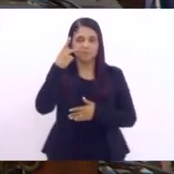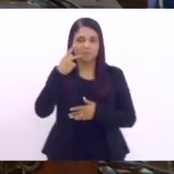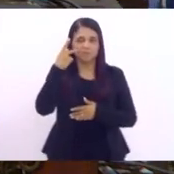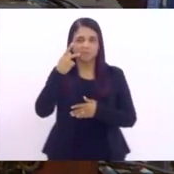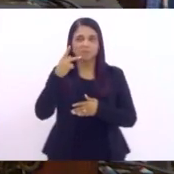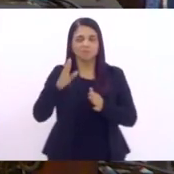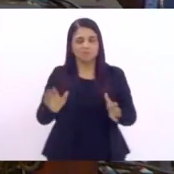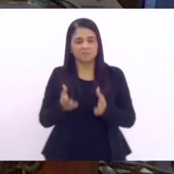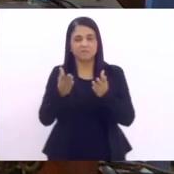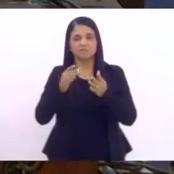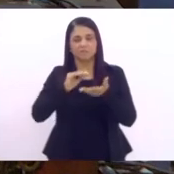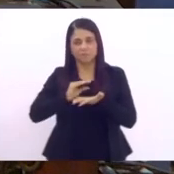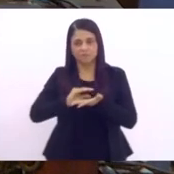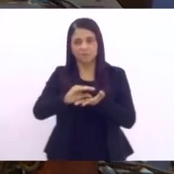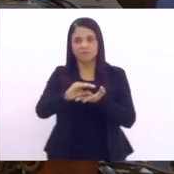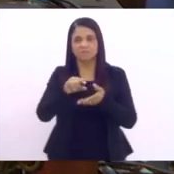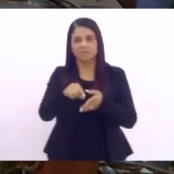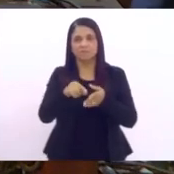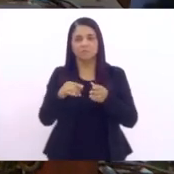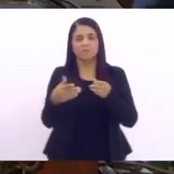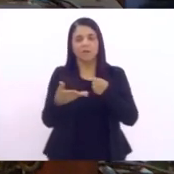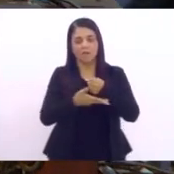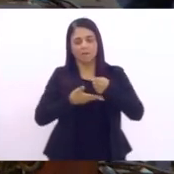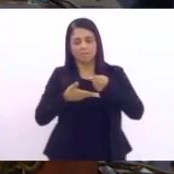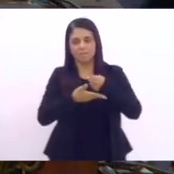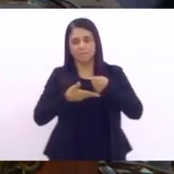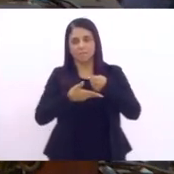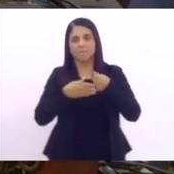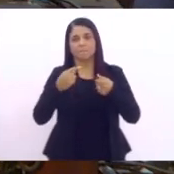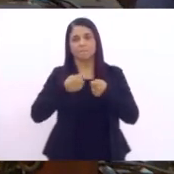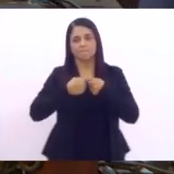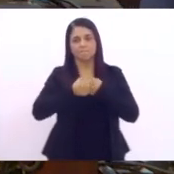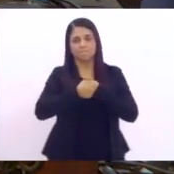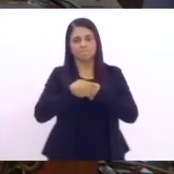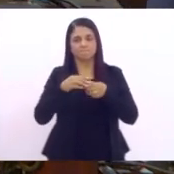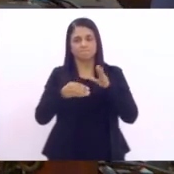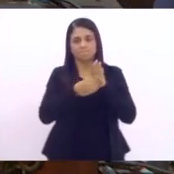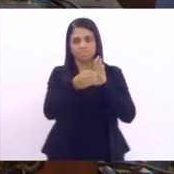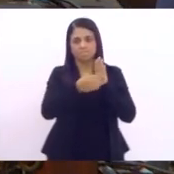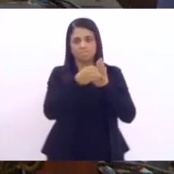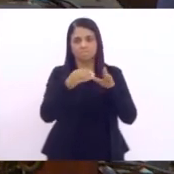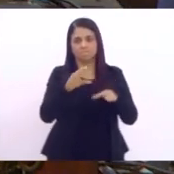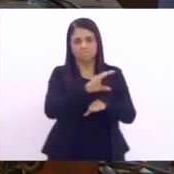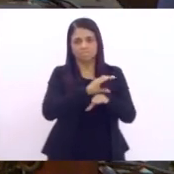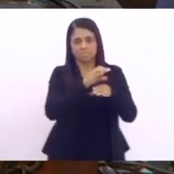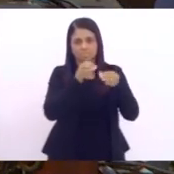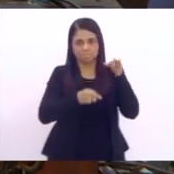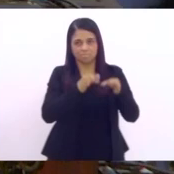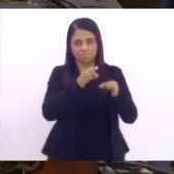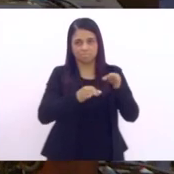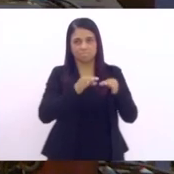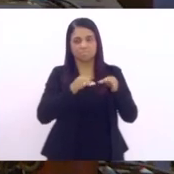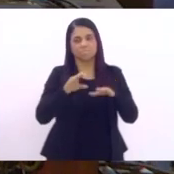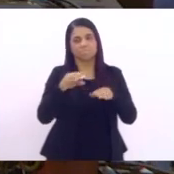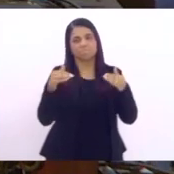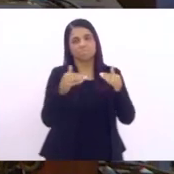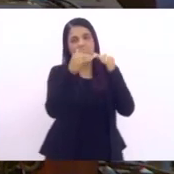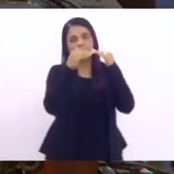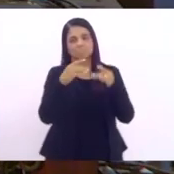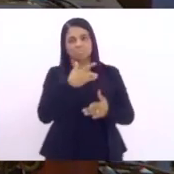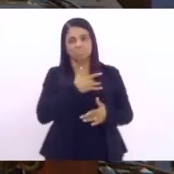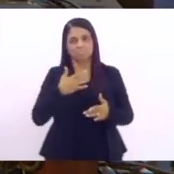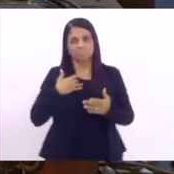atenção primária aos municípios. Pareceres das comissões de Constituição e Justiça, pela constitucionalidade de saúde favorável, assuntos